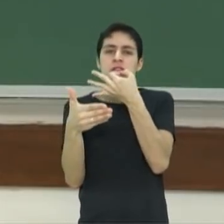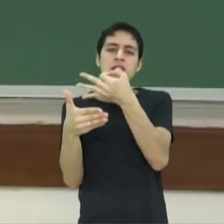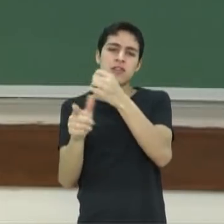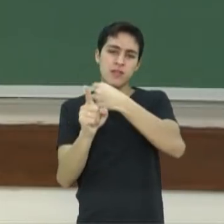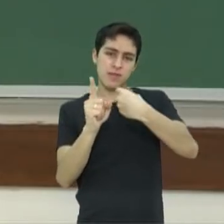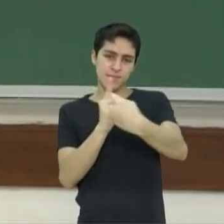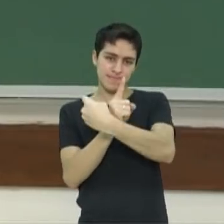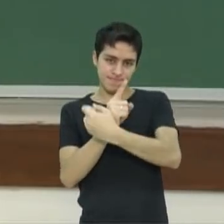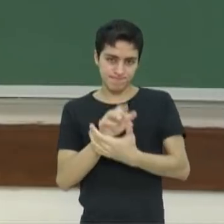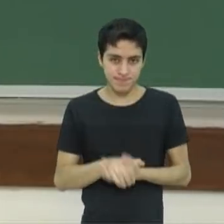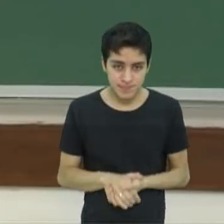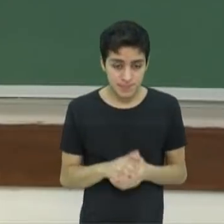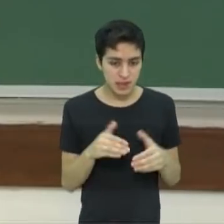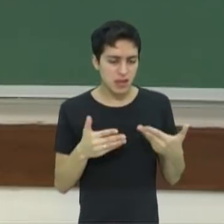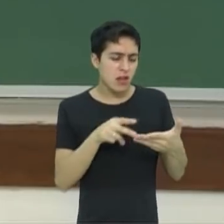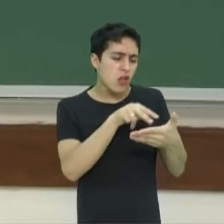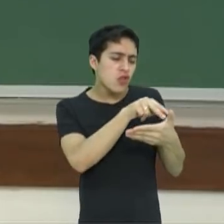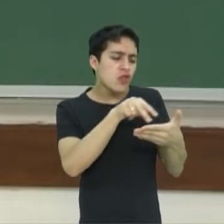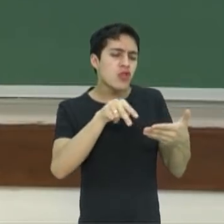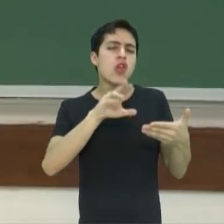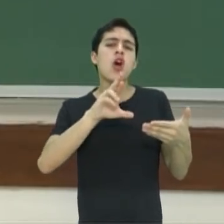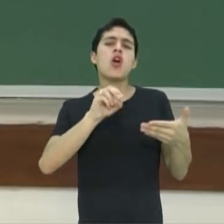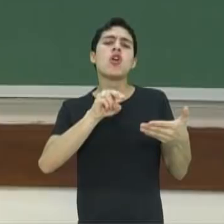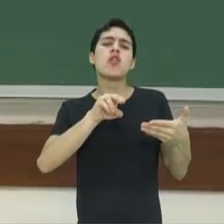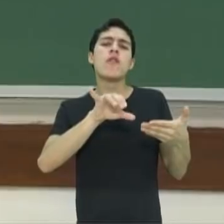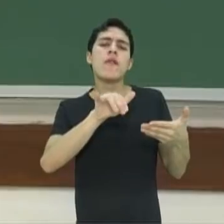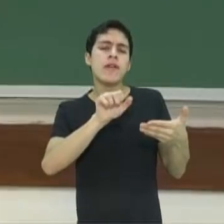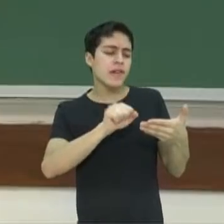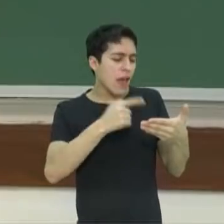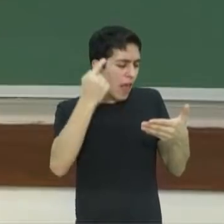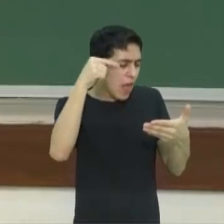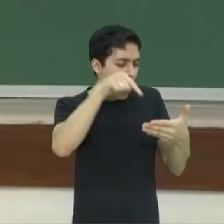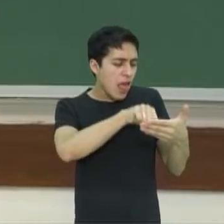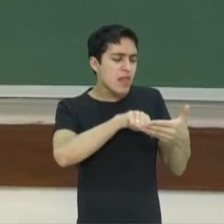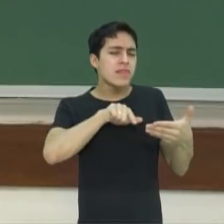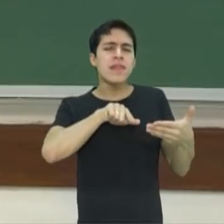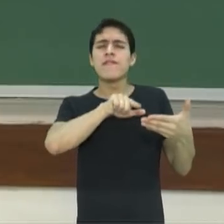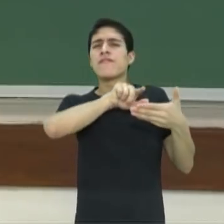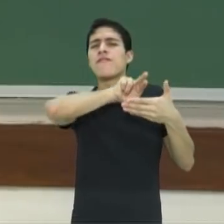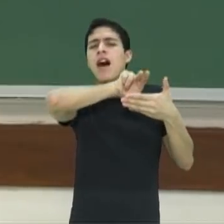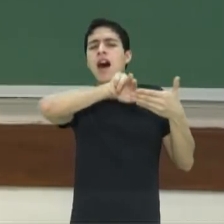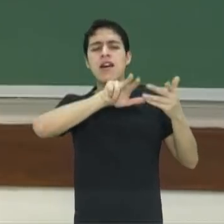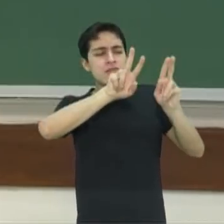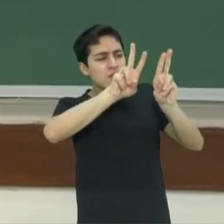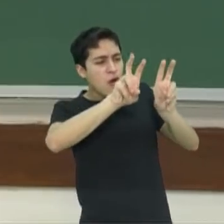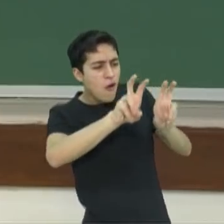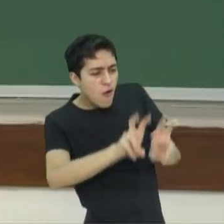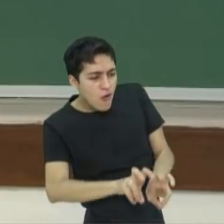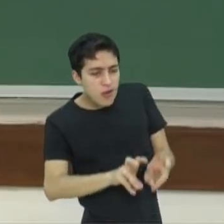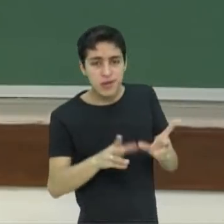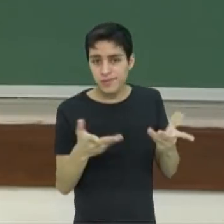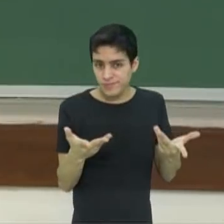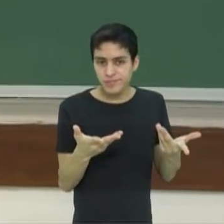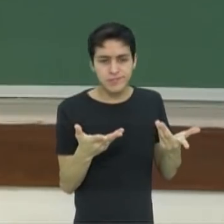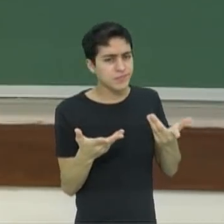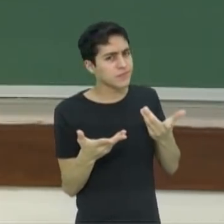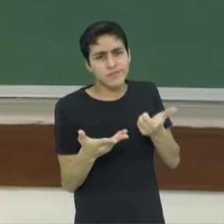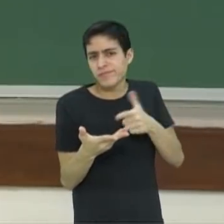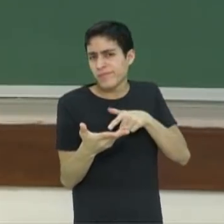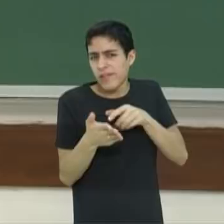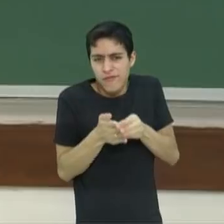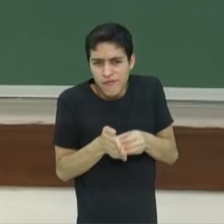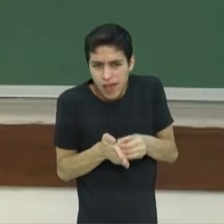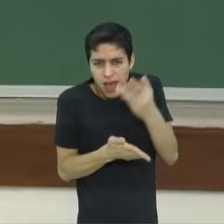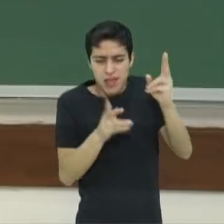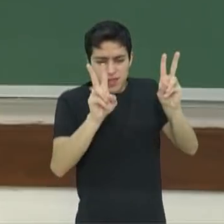crônicas que abordam vários assuntos. Nós temos uma tipologia de crônicas que abordam assuntos variados.